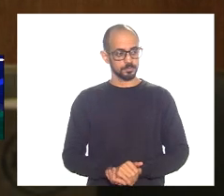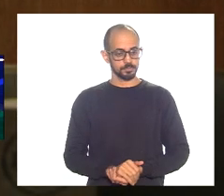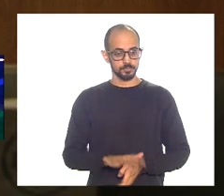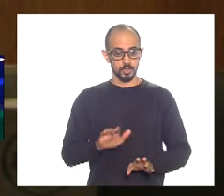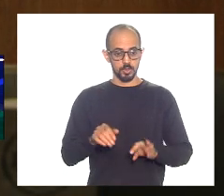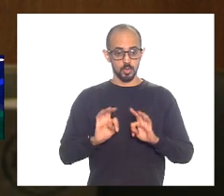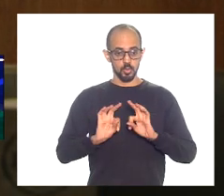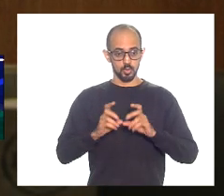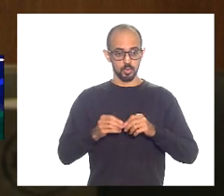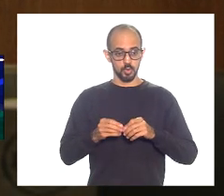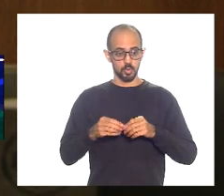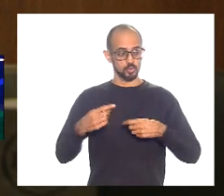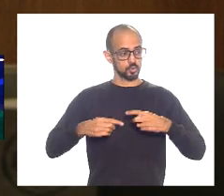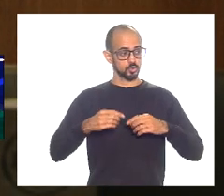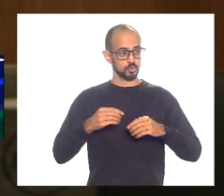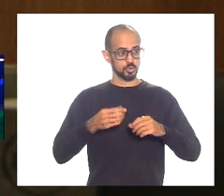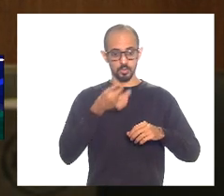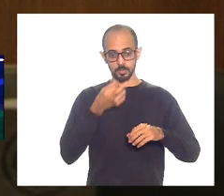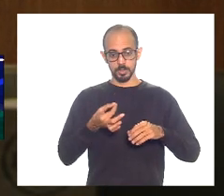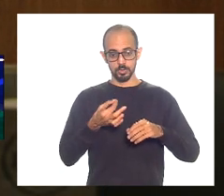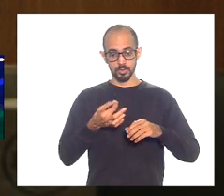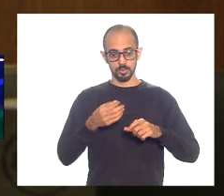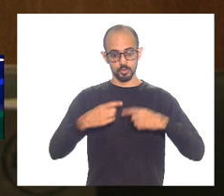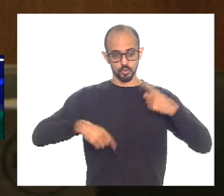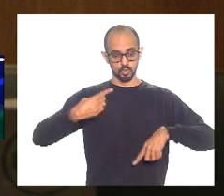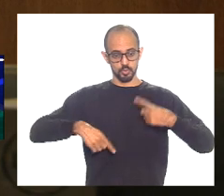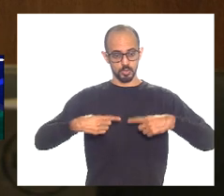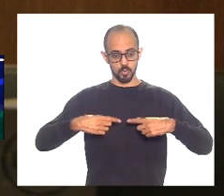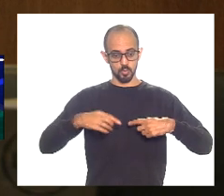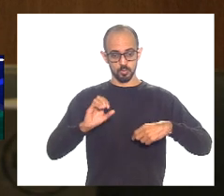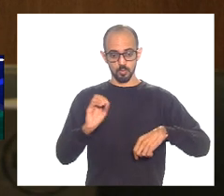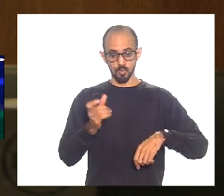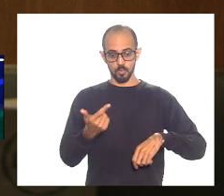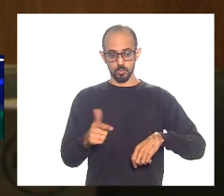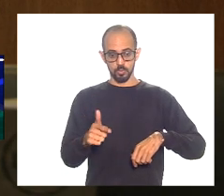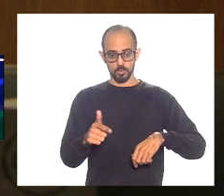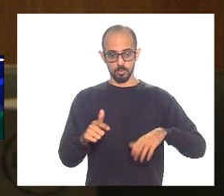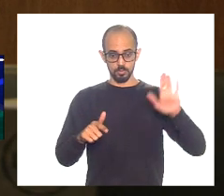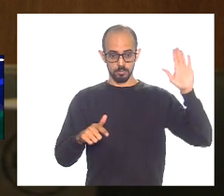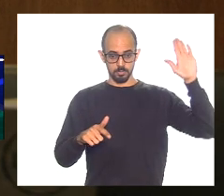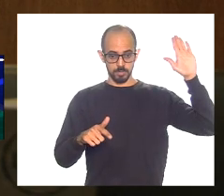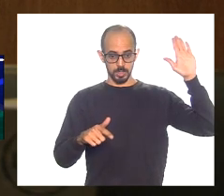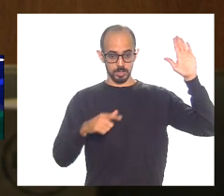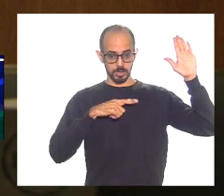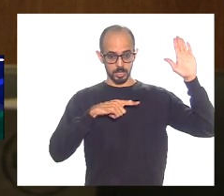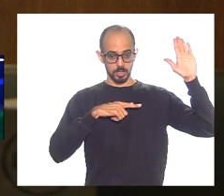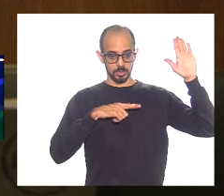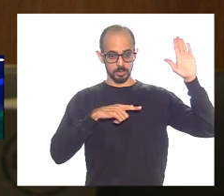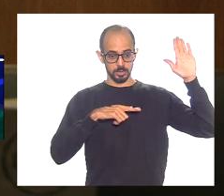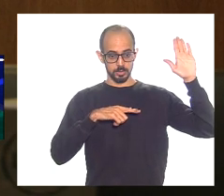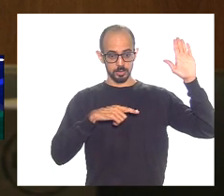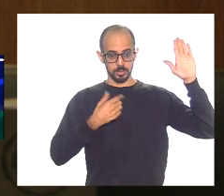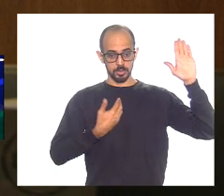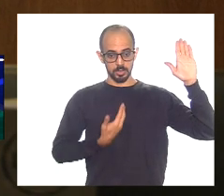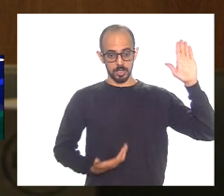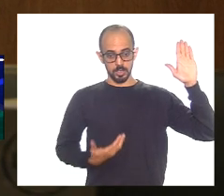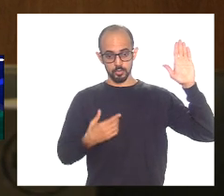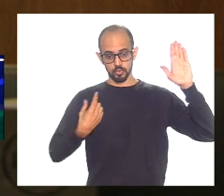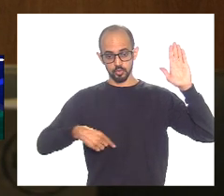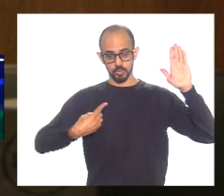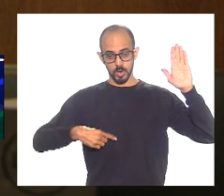pareceres emitidos em discussão, não havendo quem queira discutir, encerrada a discussão, apresente proposta. Oi,